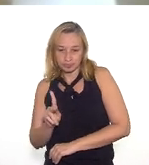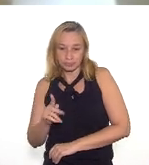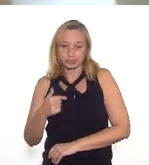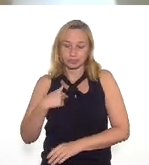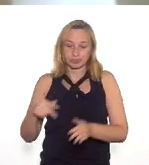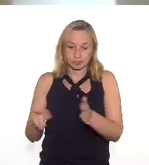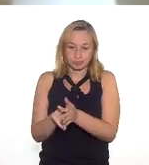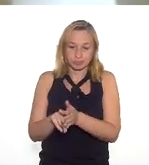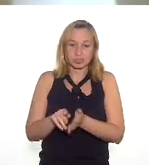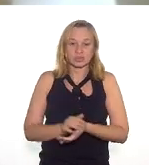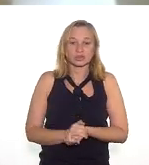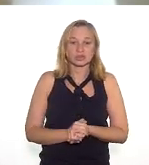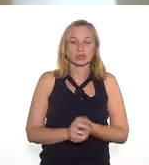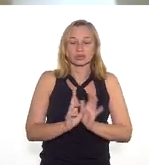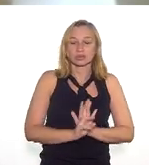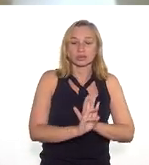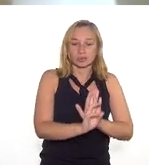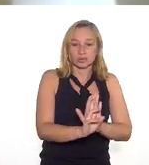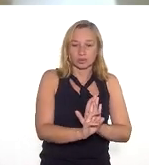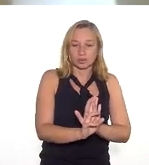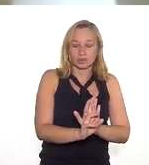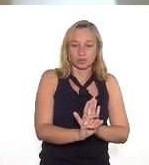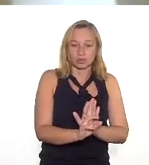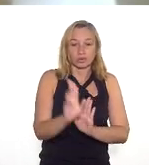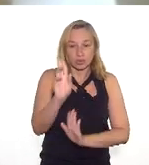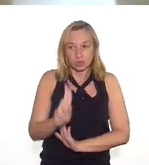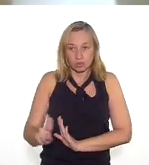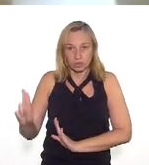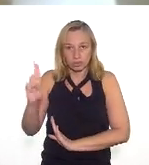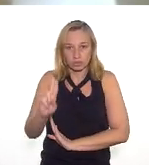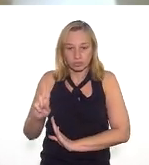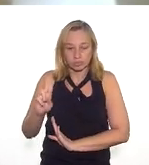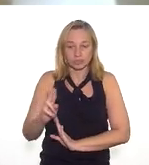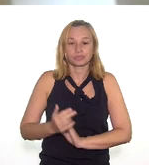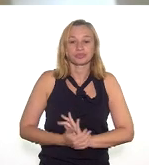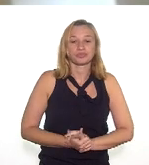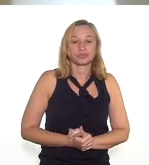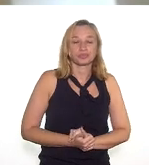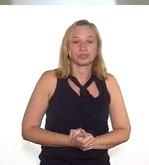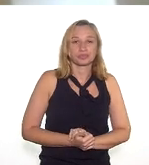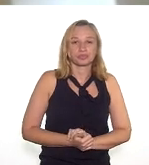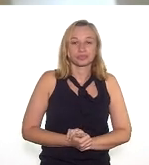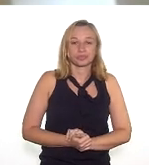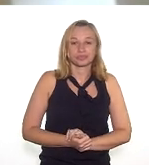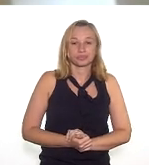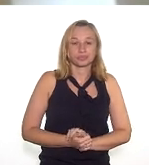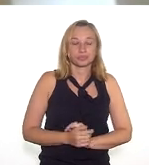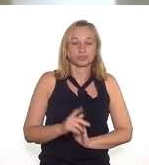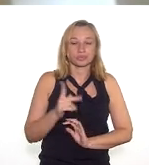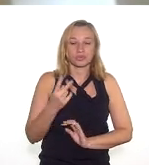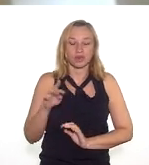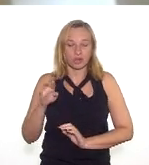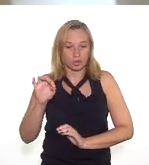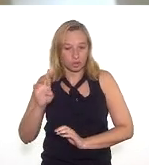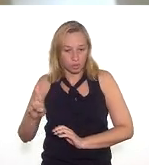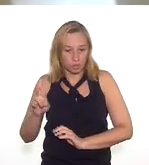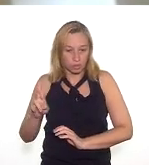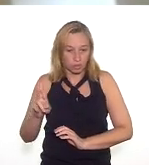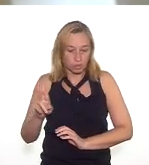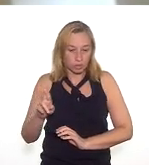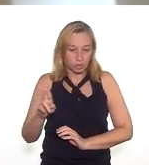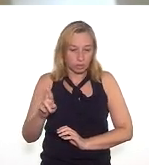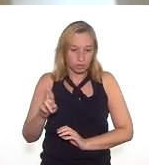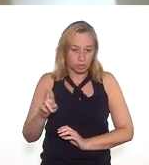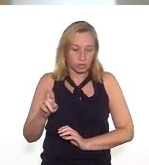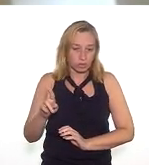parte, representantes das universidades, reitores, representantes da, da classe